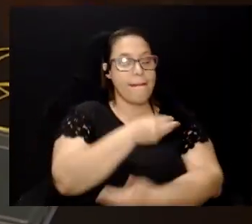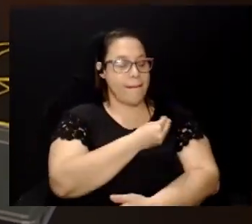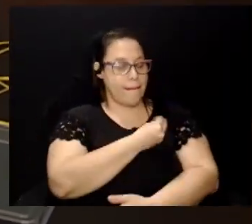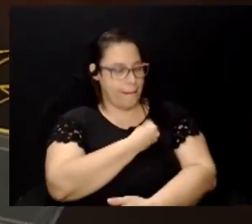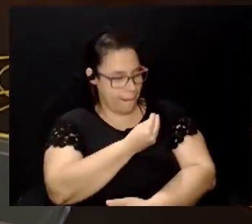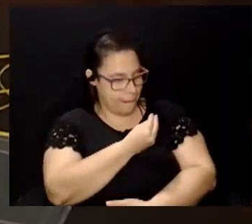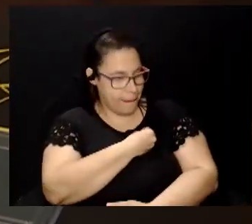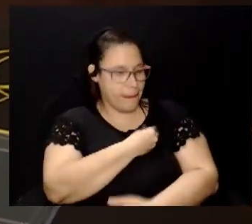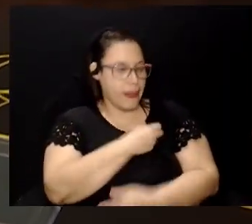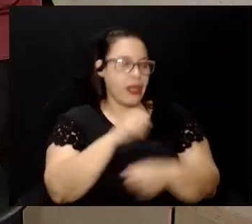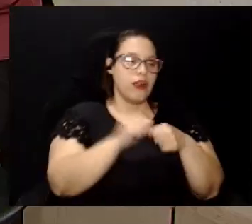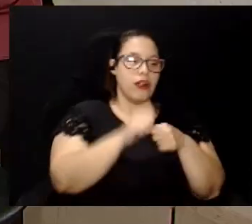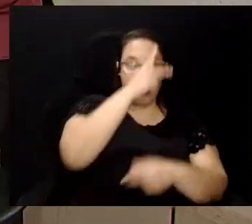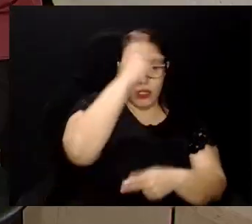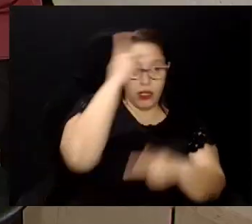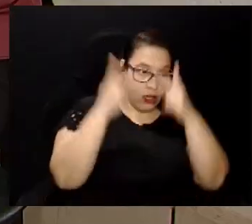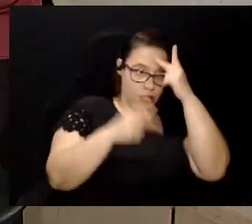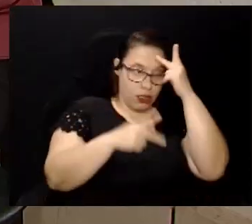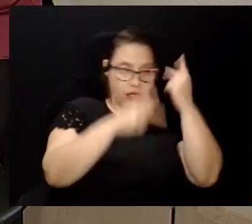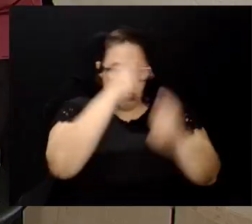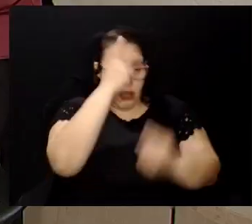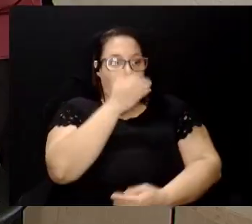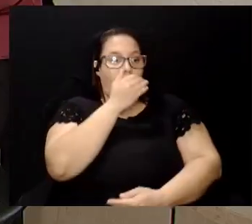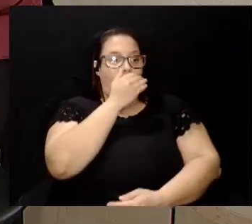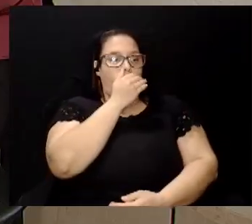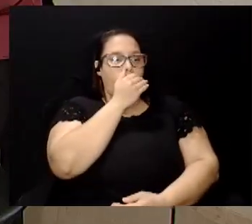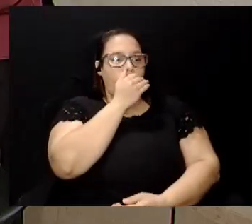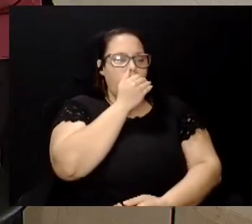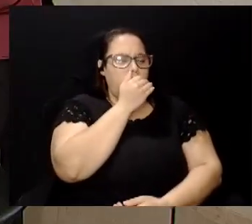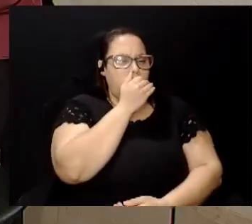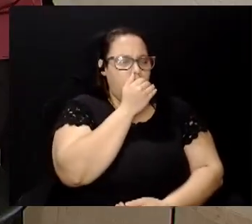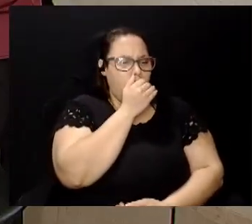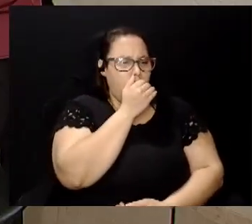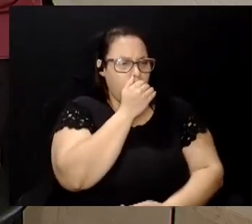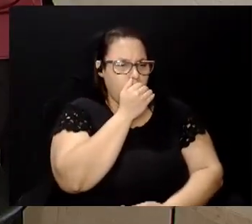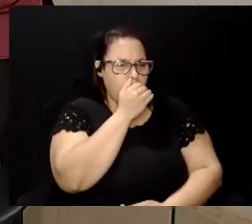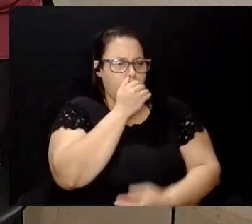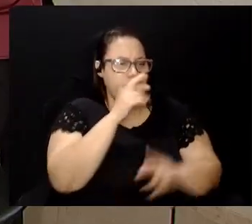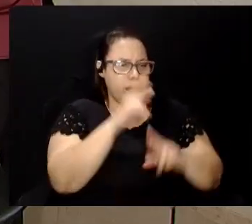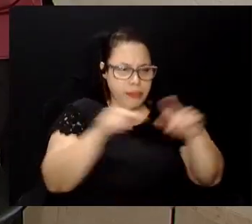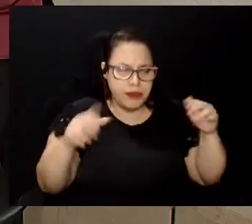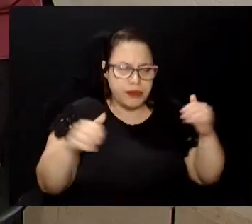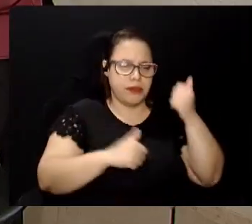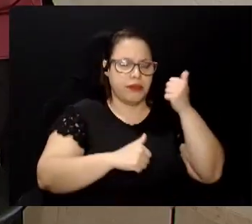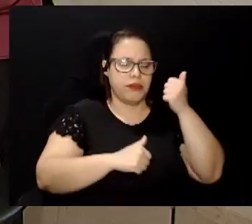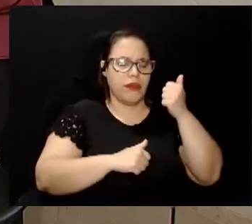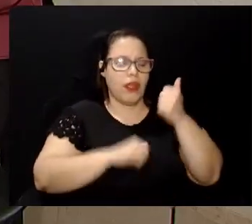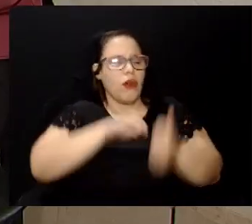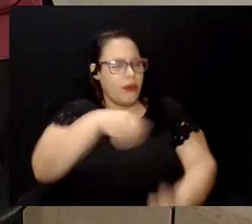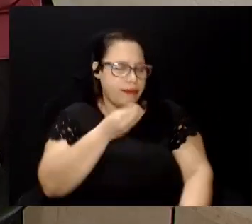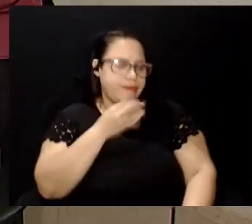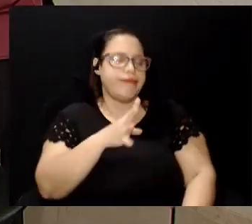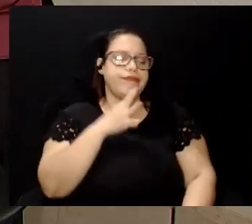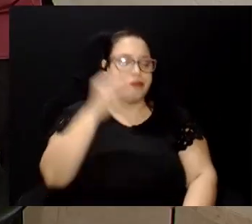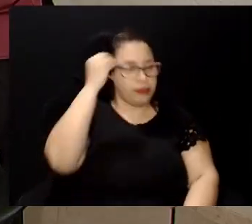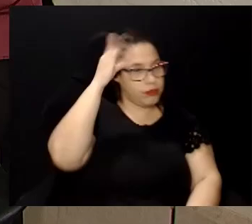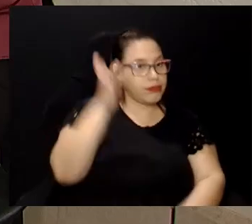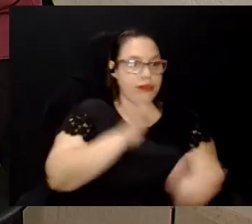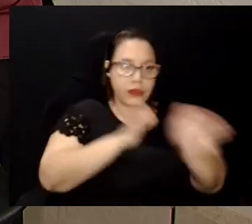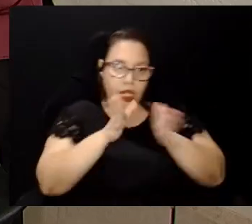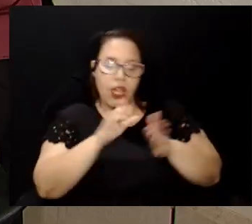para transformar vidas, para que fazer com que essas pessoas tenham várias oportunidades, para que eles